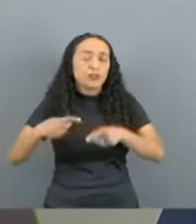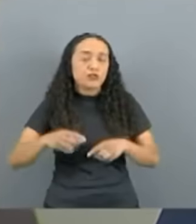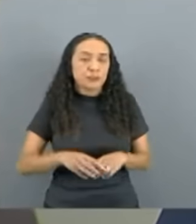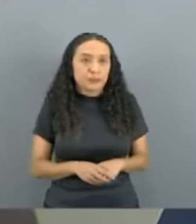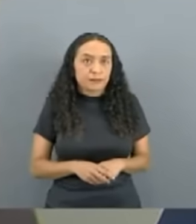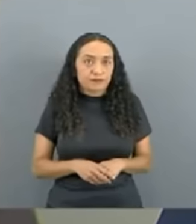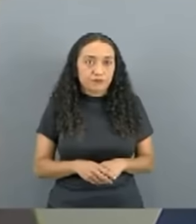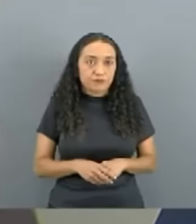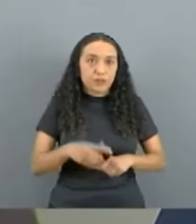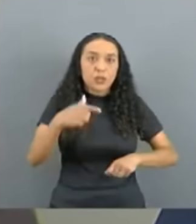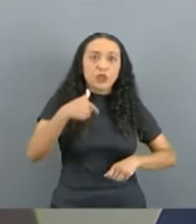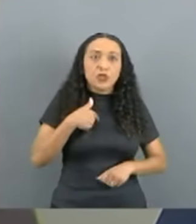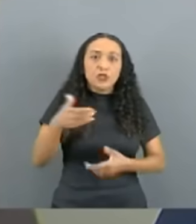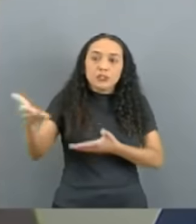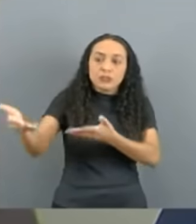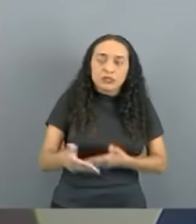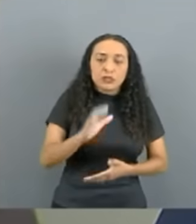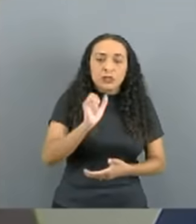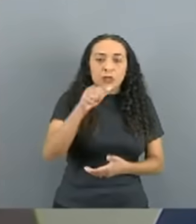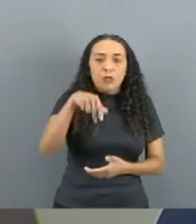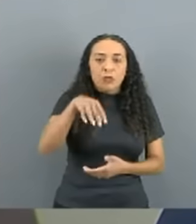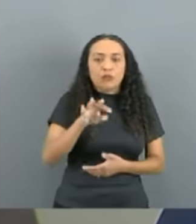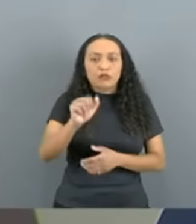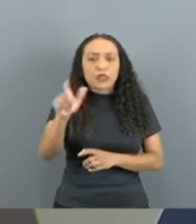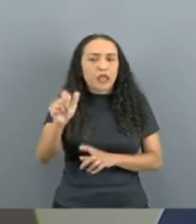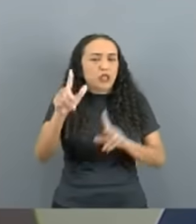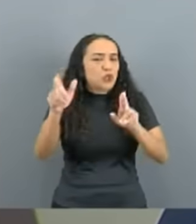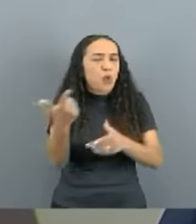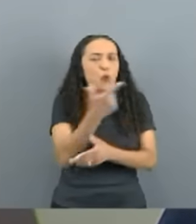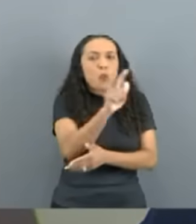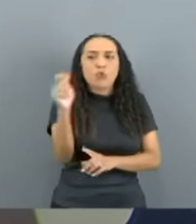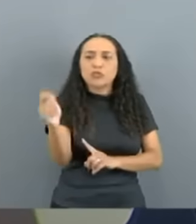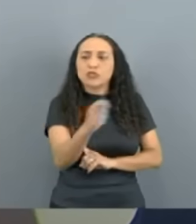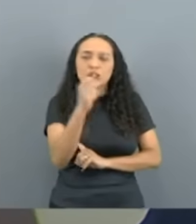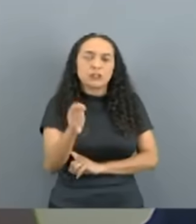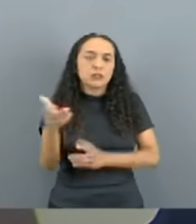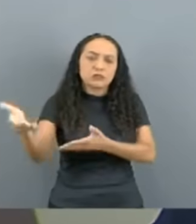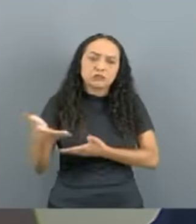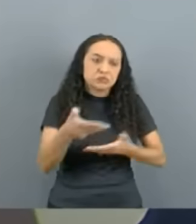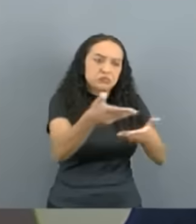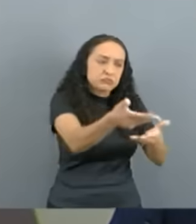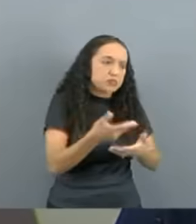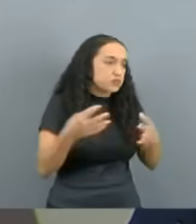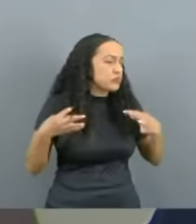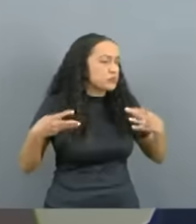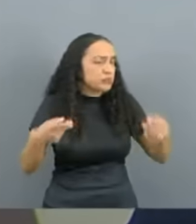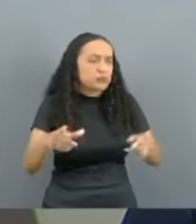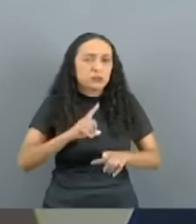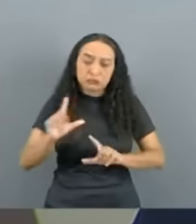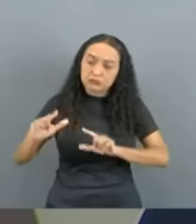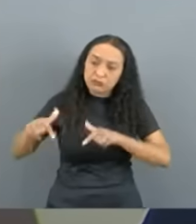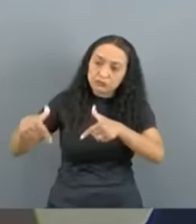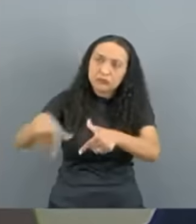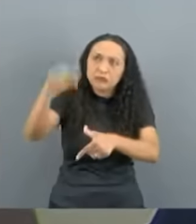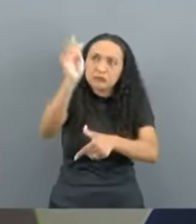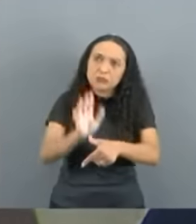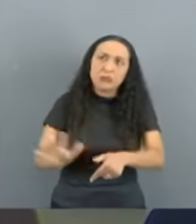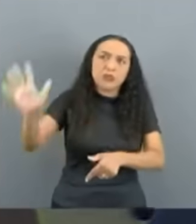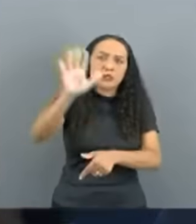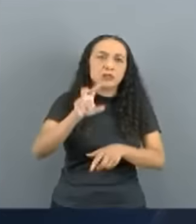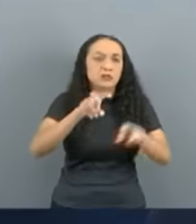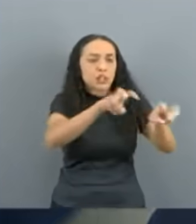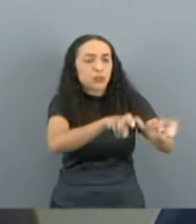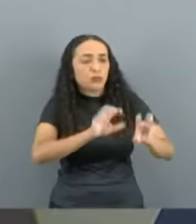Senador, eu recebi a CONTAG como recebo qualquer outra associação. A CONTAG tem um trabalho no Brasil inteiro, na